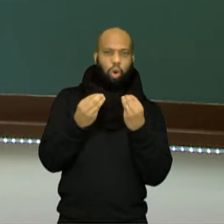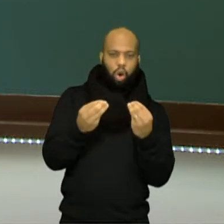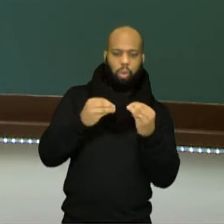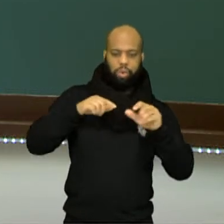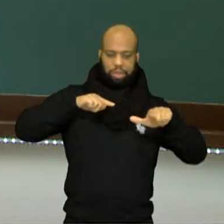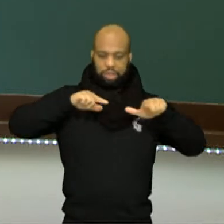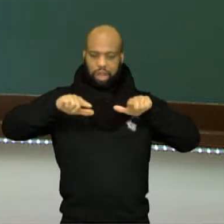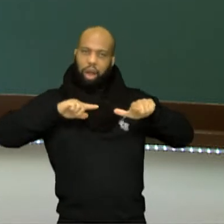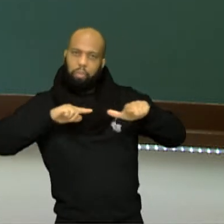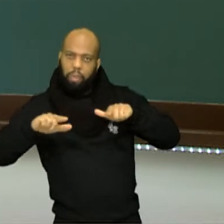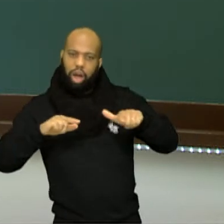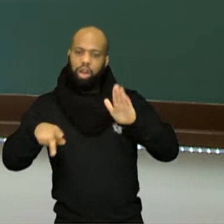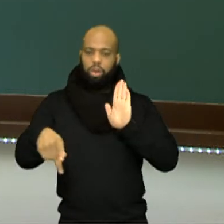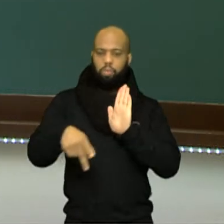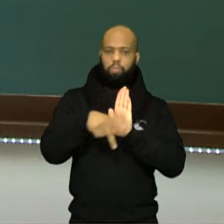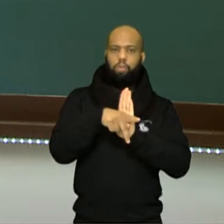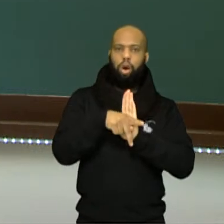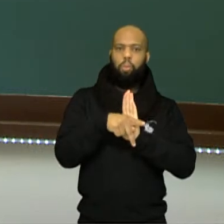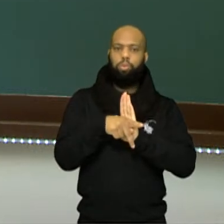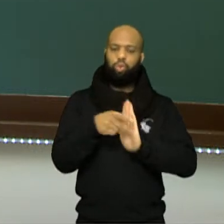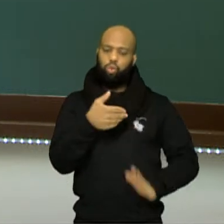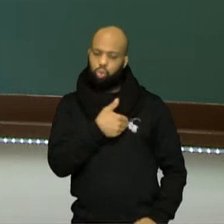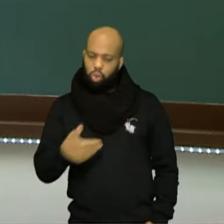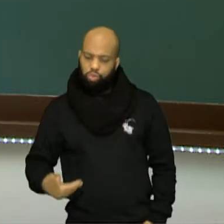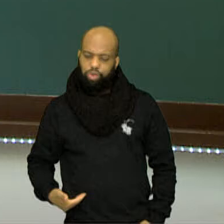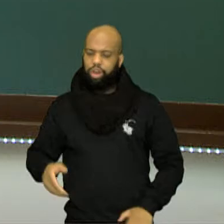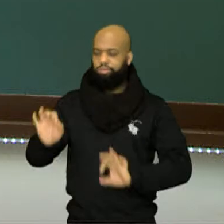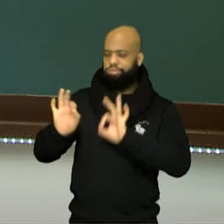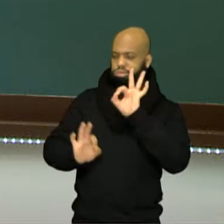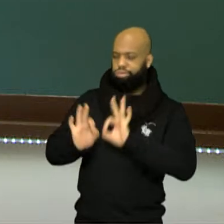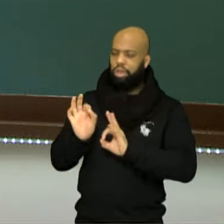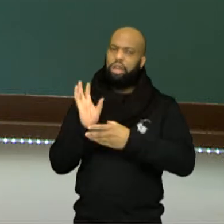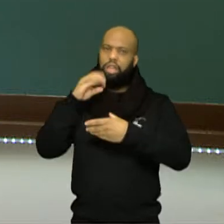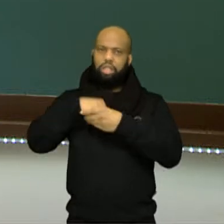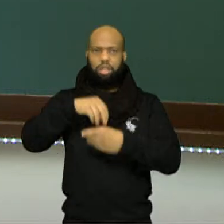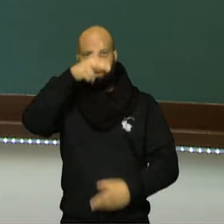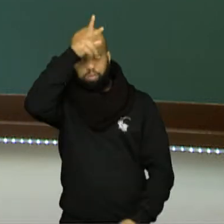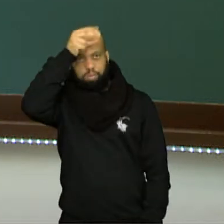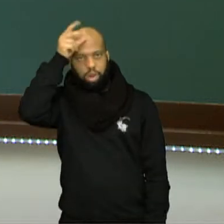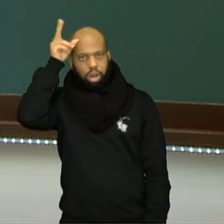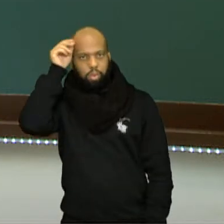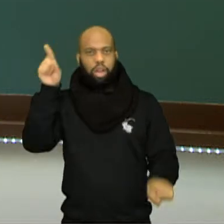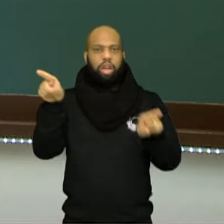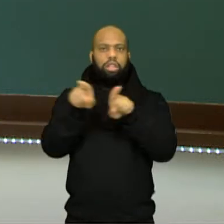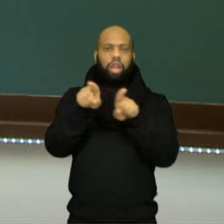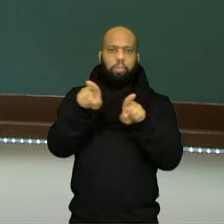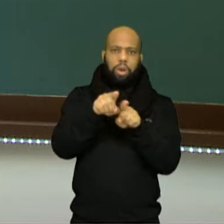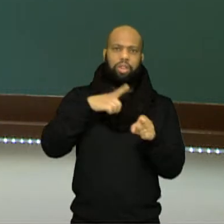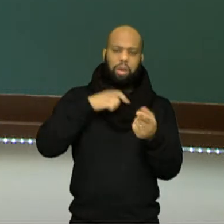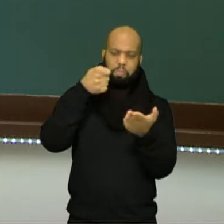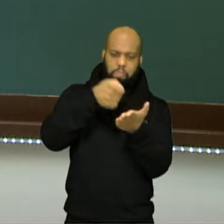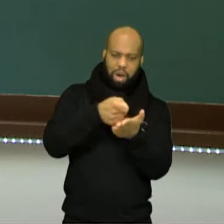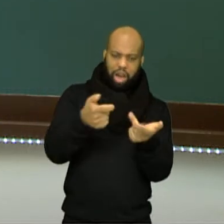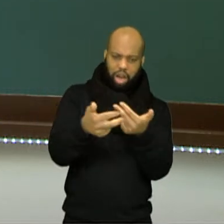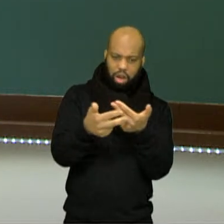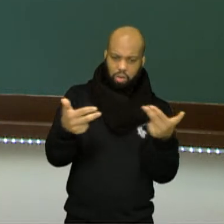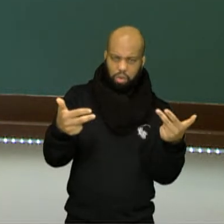serviços públicos vão se dar dentro do município, as contas da cidade, a